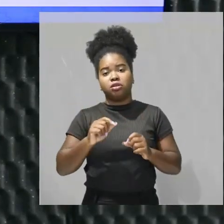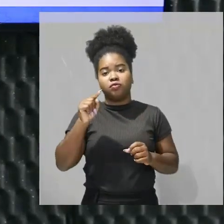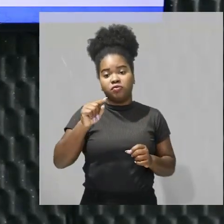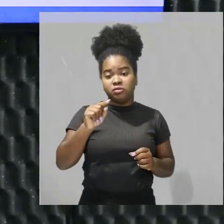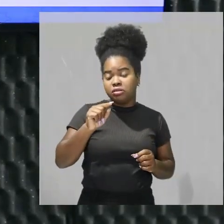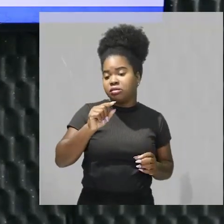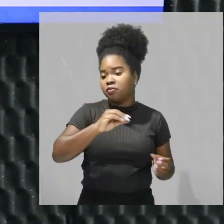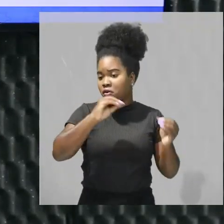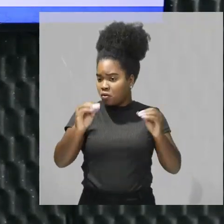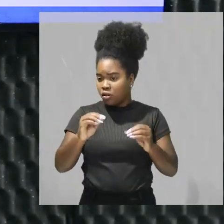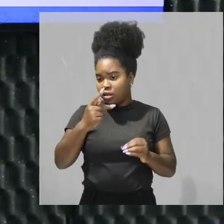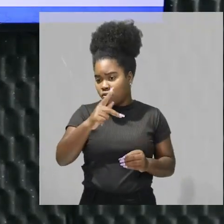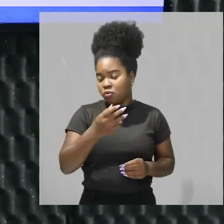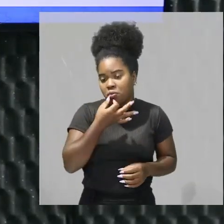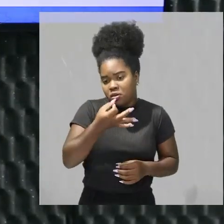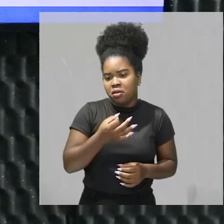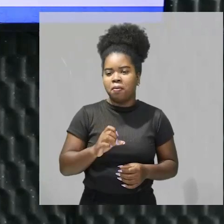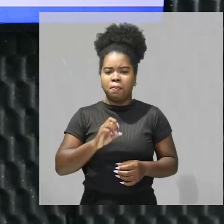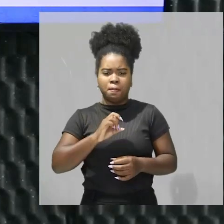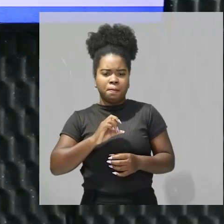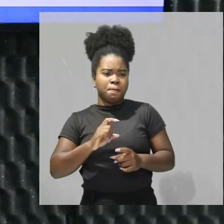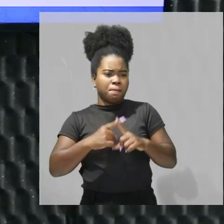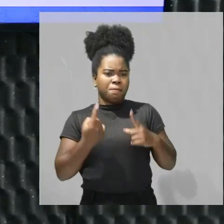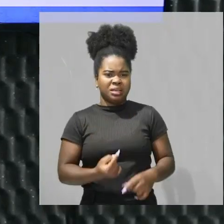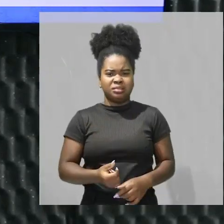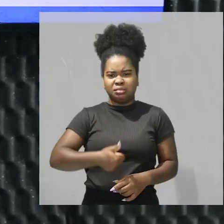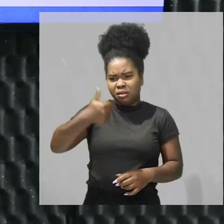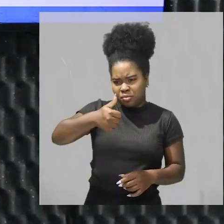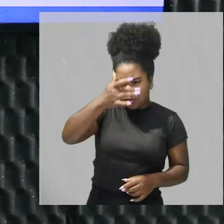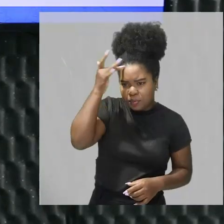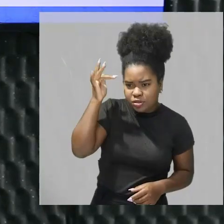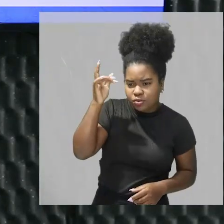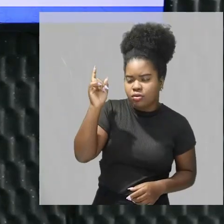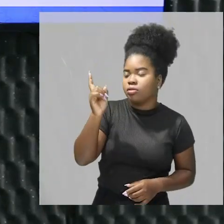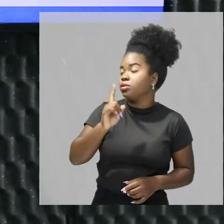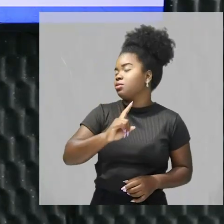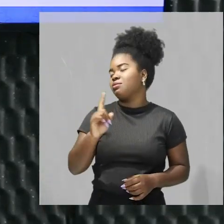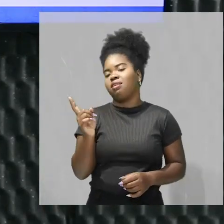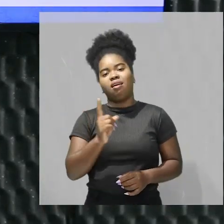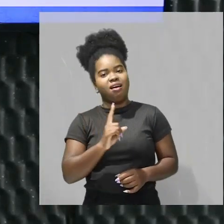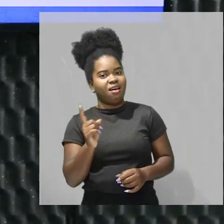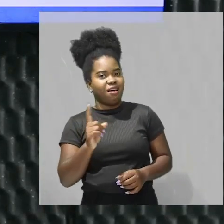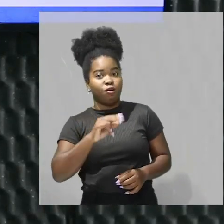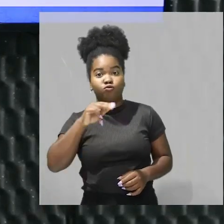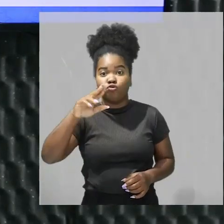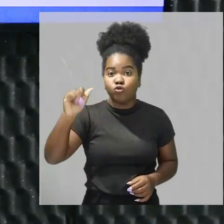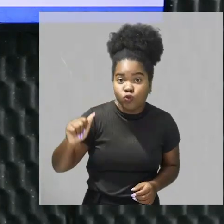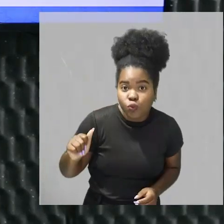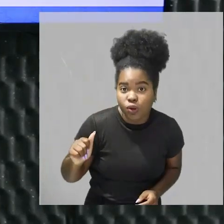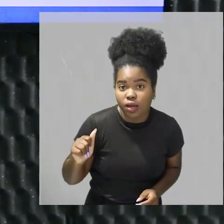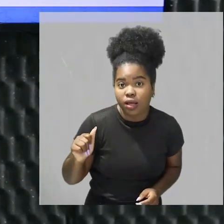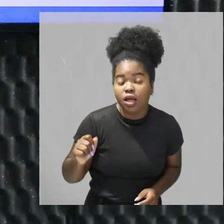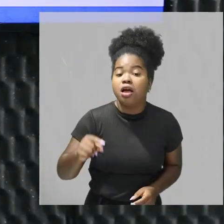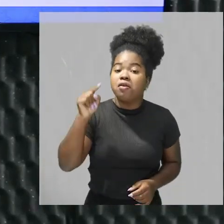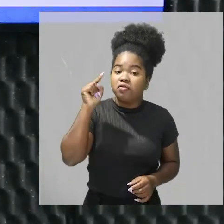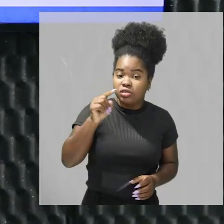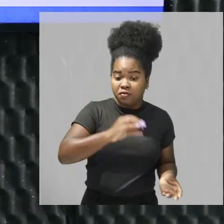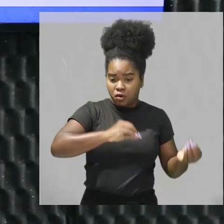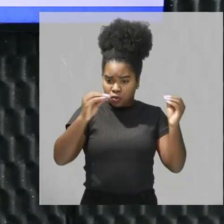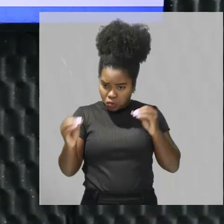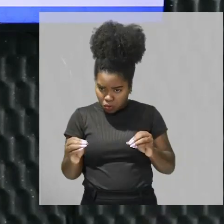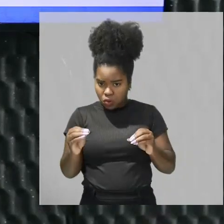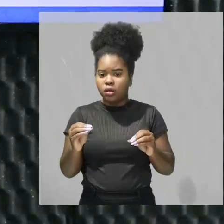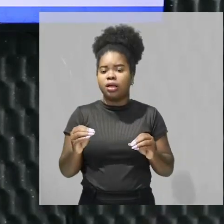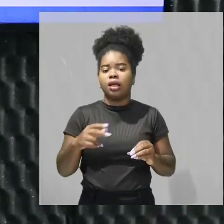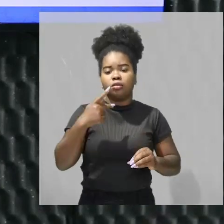em primeira pessoa, né? Essa opinião, na verdade, são os seus argumentos, o seu ponto de vista. Você vai defender o